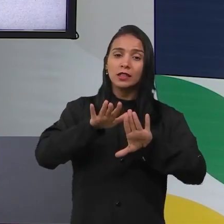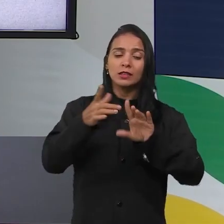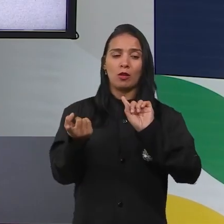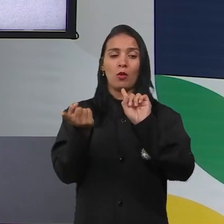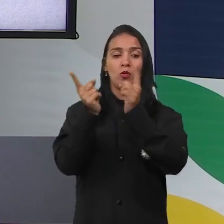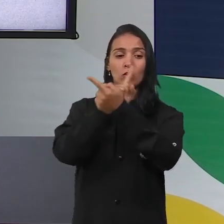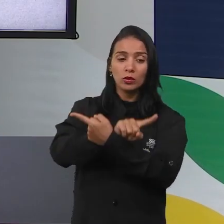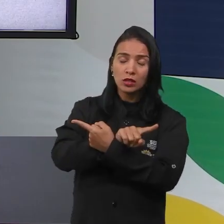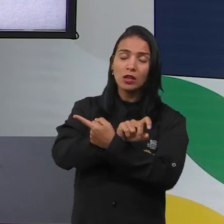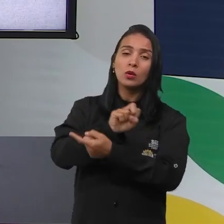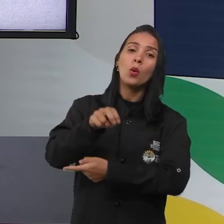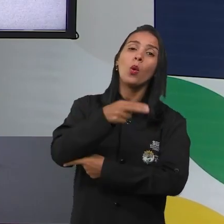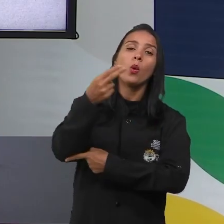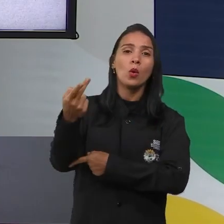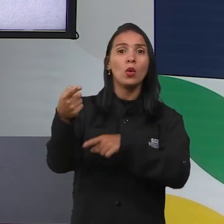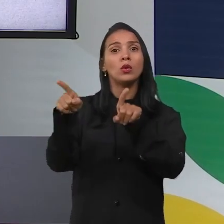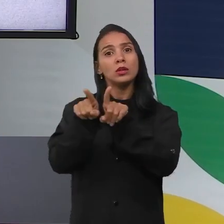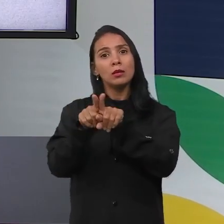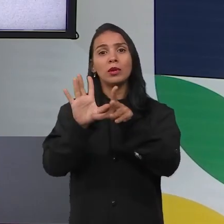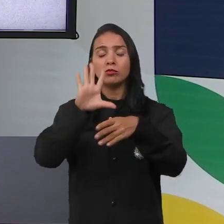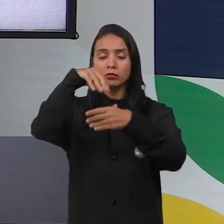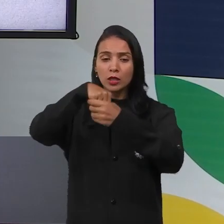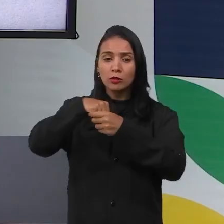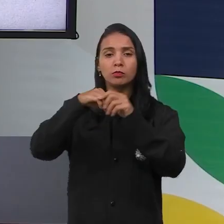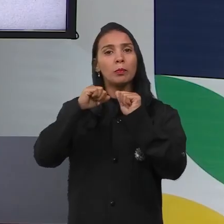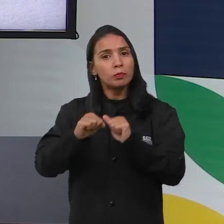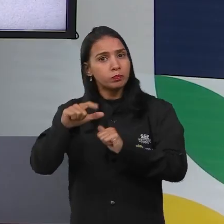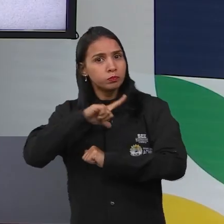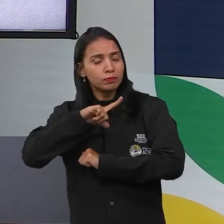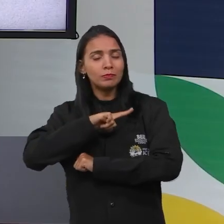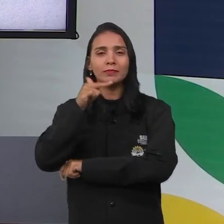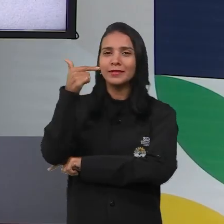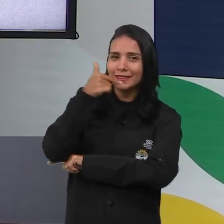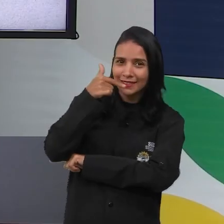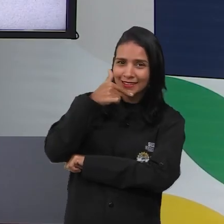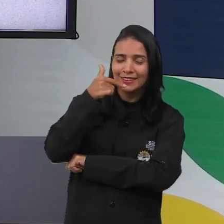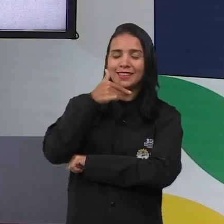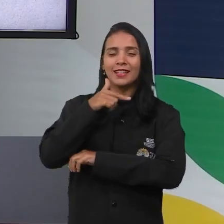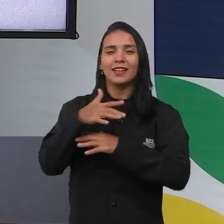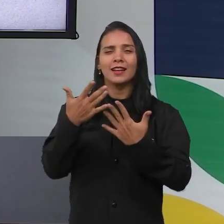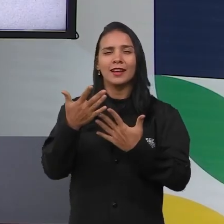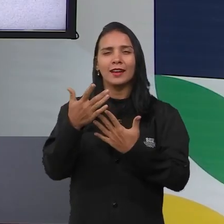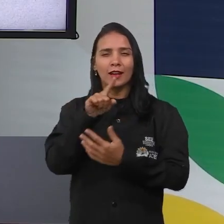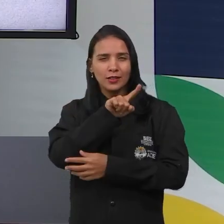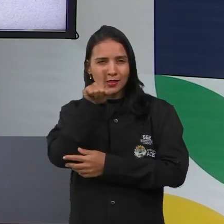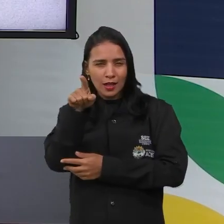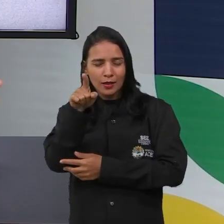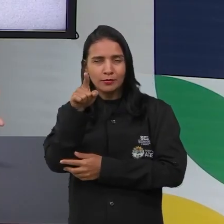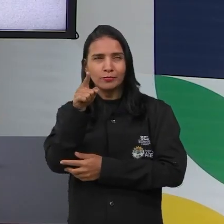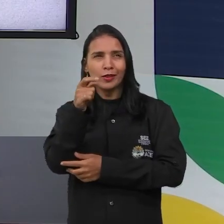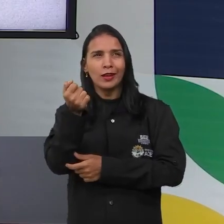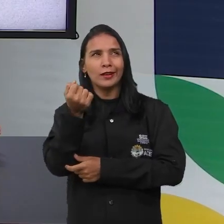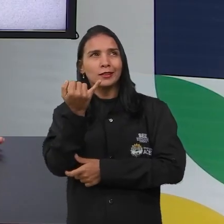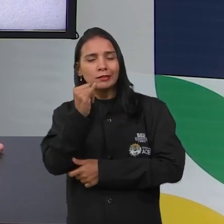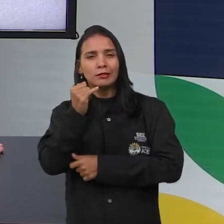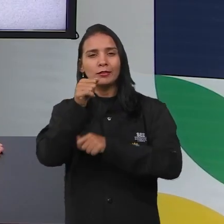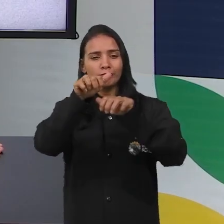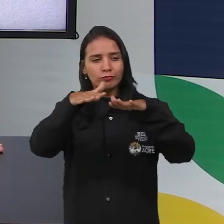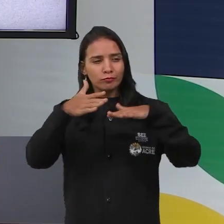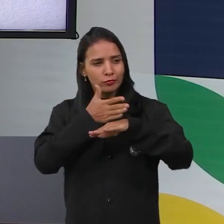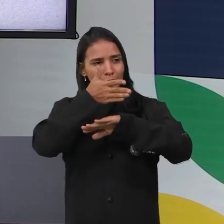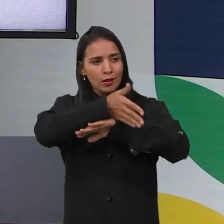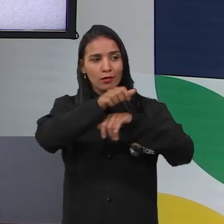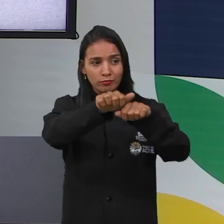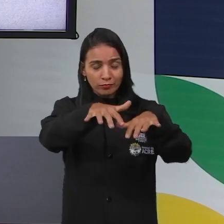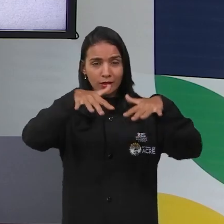contraditória, mas que também carrega um humor. Sabe quando você vai a um talk show, você vai a um show de humor, que